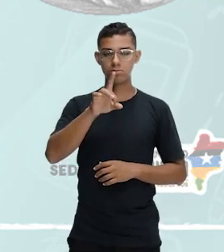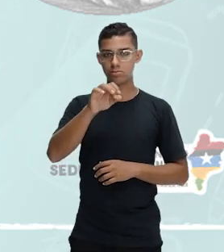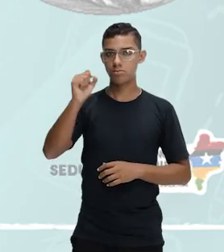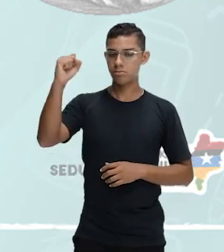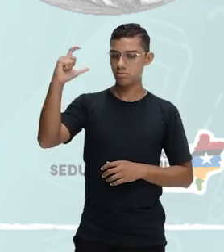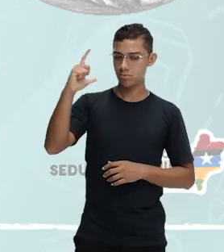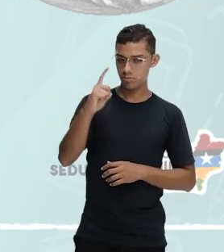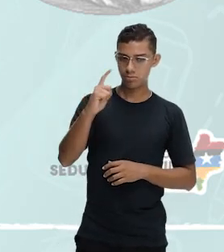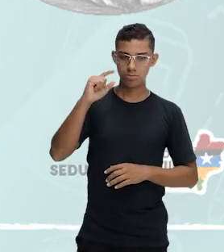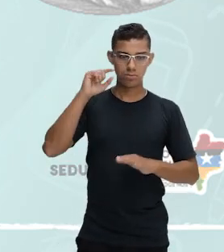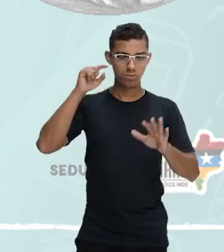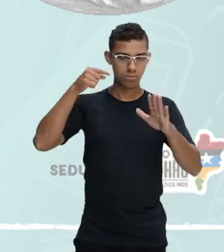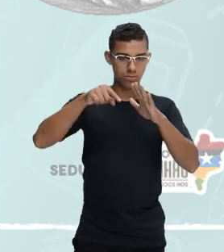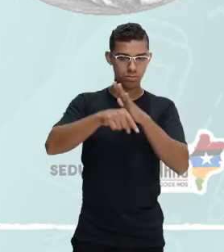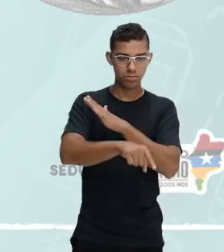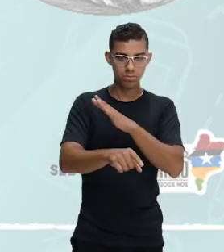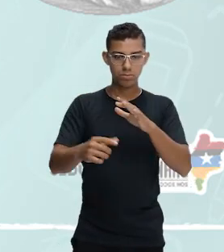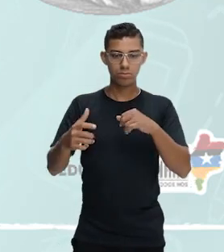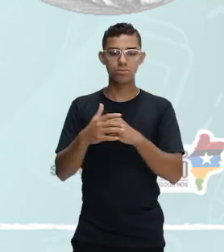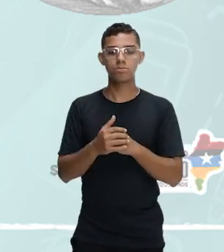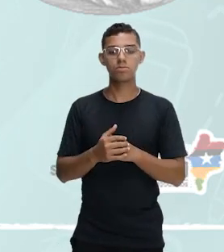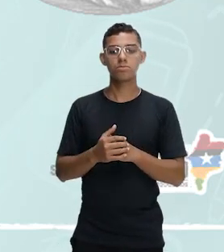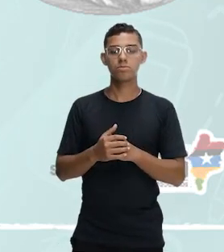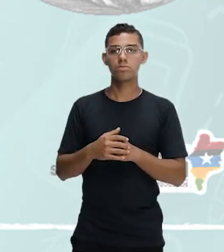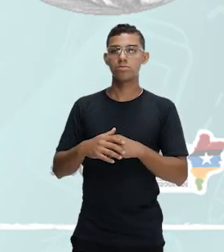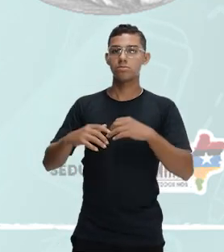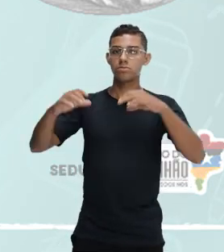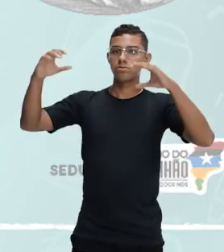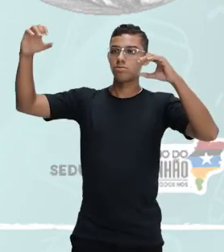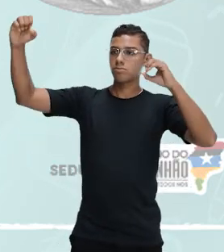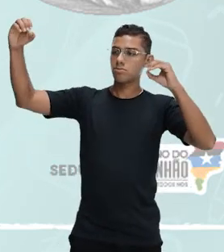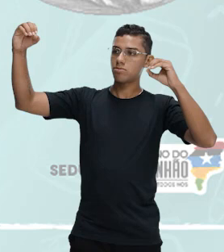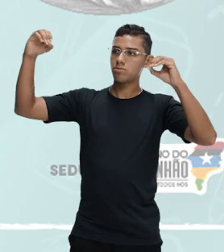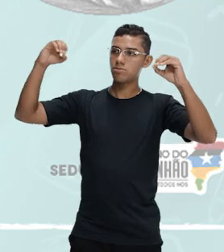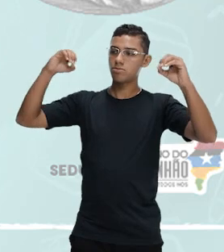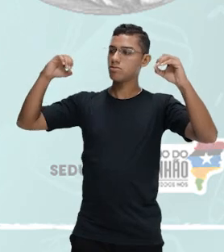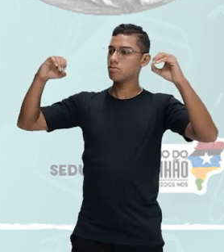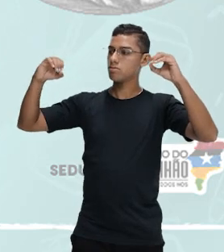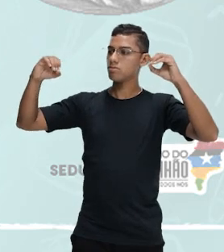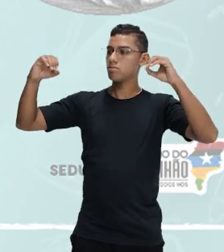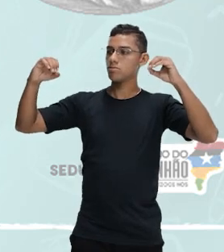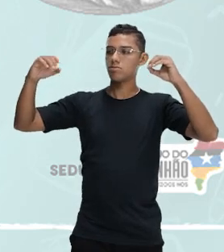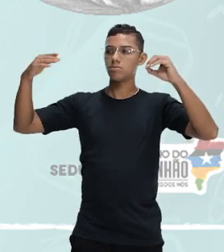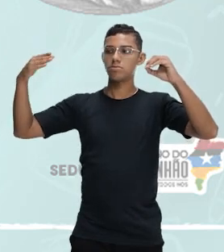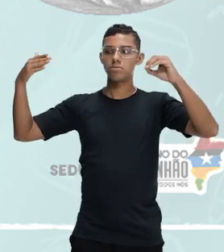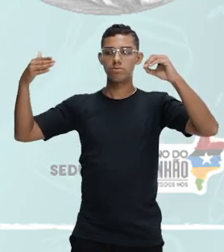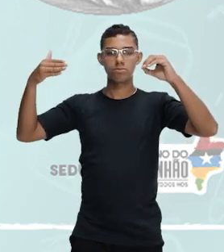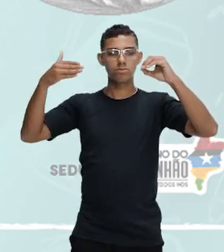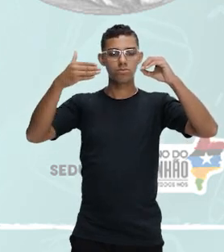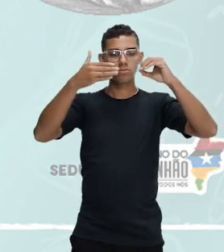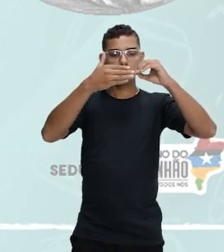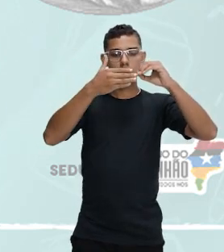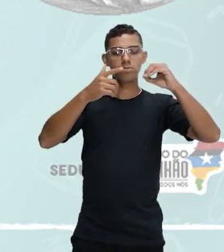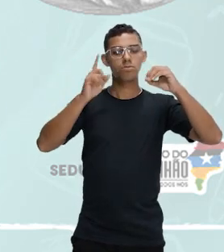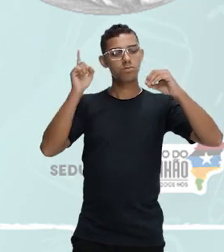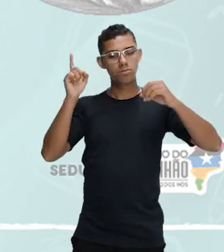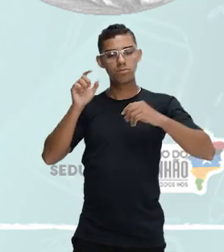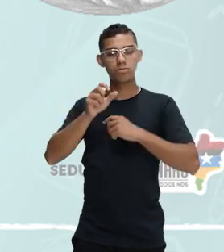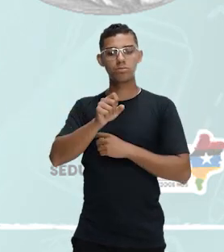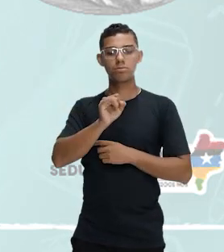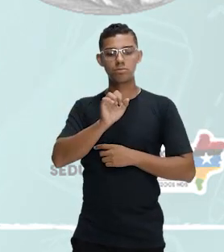Sol estava incidindo perpendicularmente à Terra, certo? Isso lá em Siena.